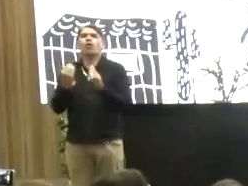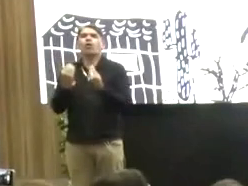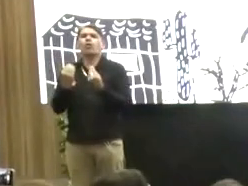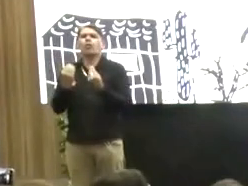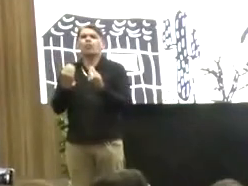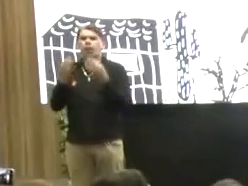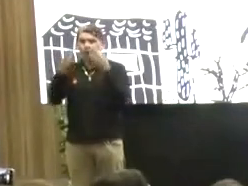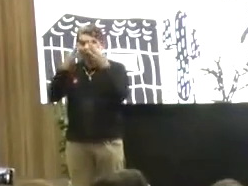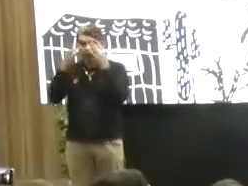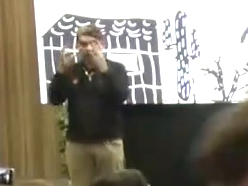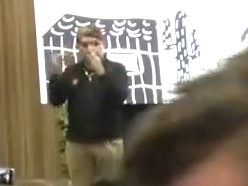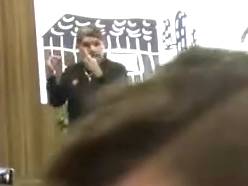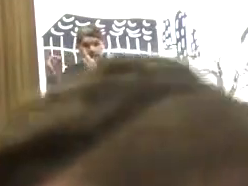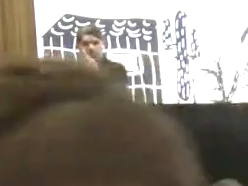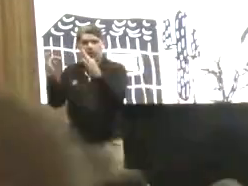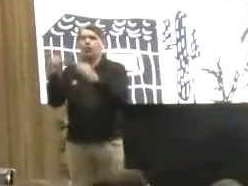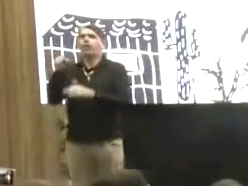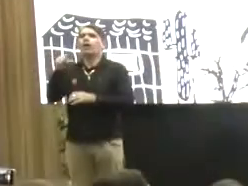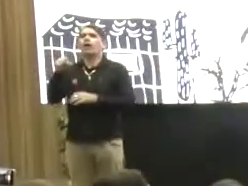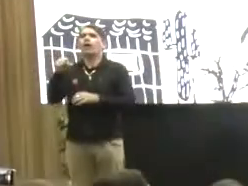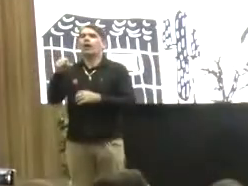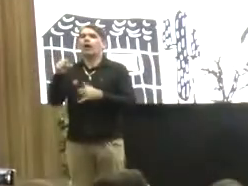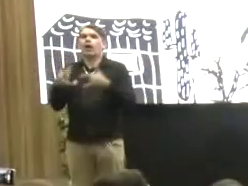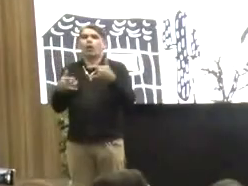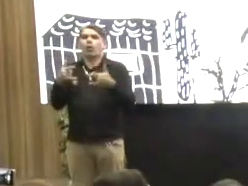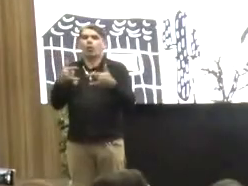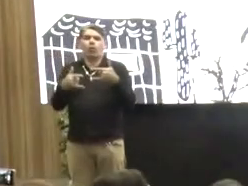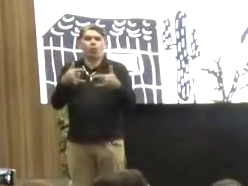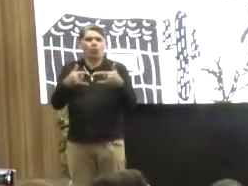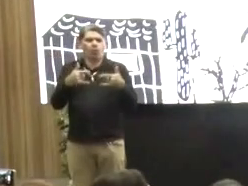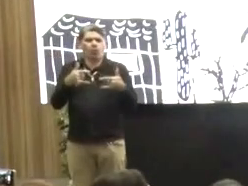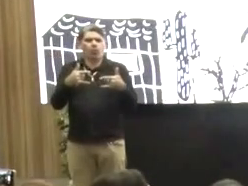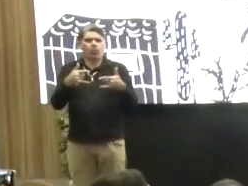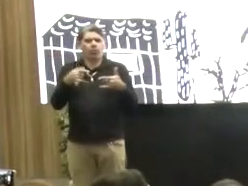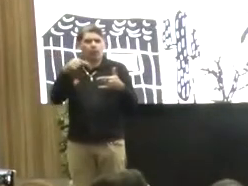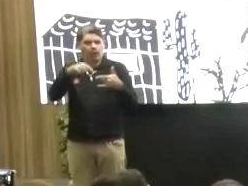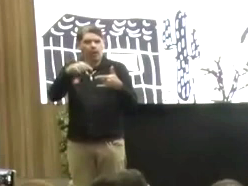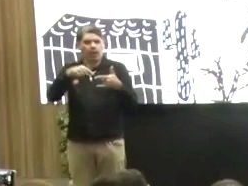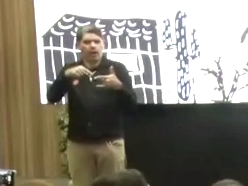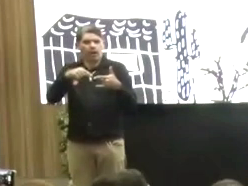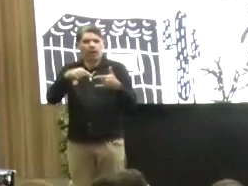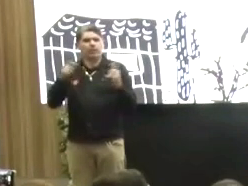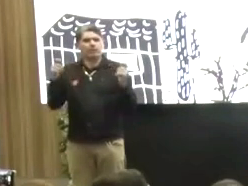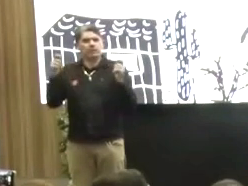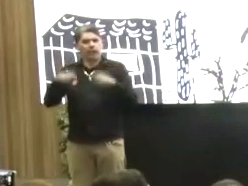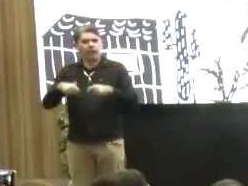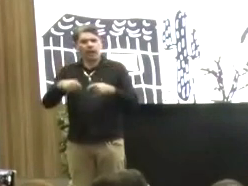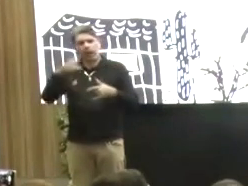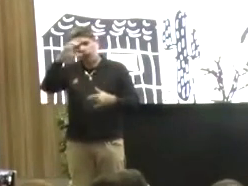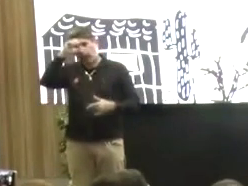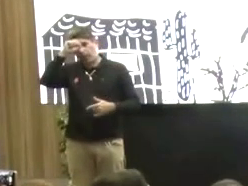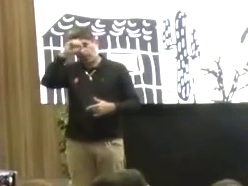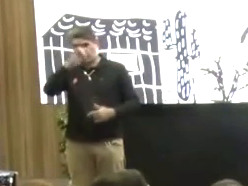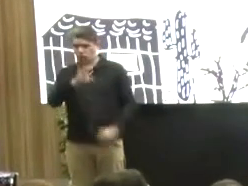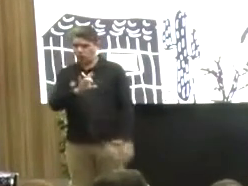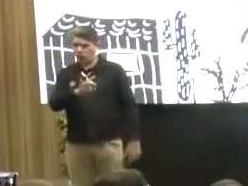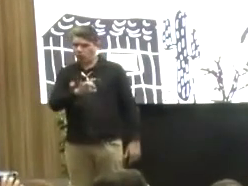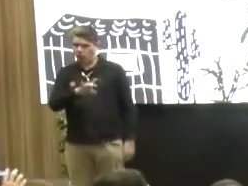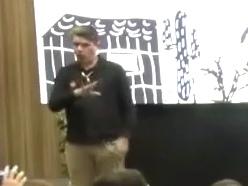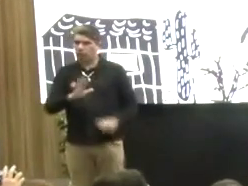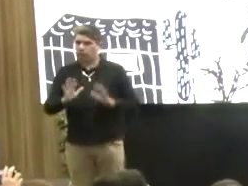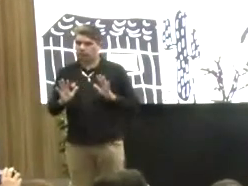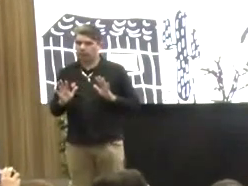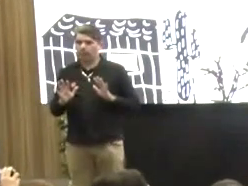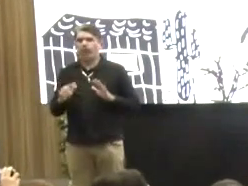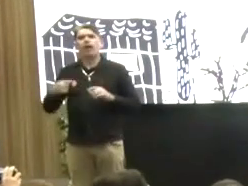ativamos os robôs. Os robôs já têm condições de aprender sozinho. Eu estava discutindo com os professores